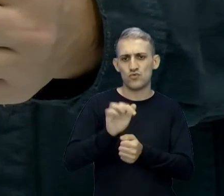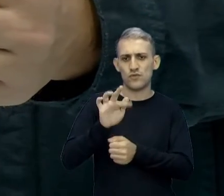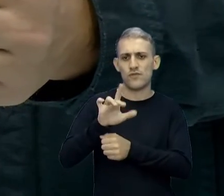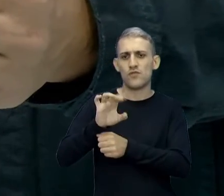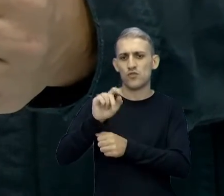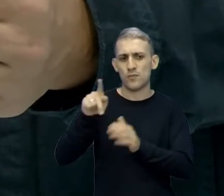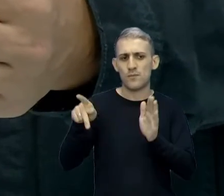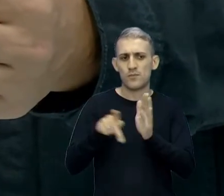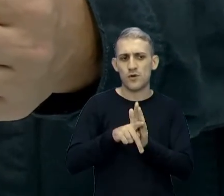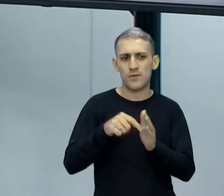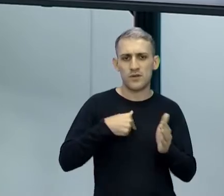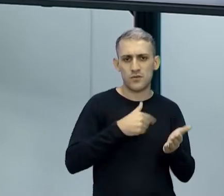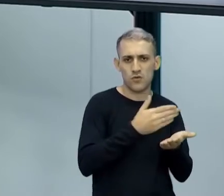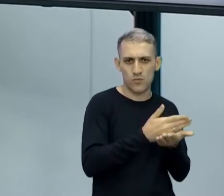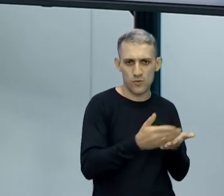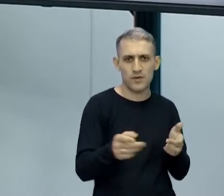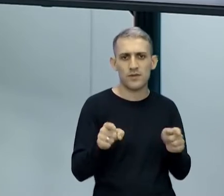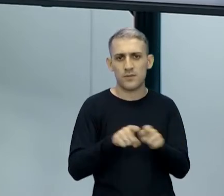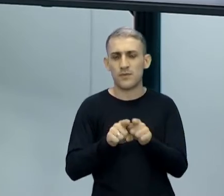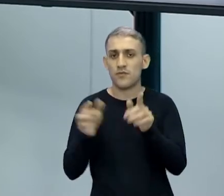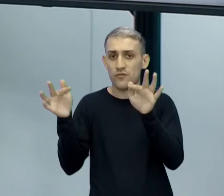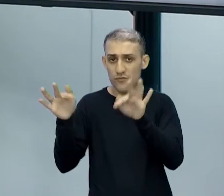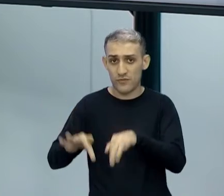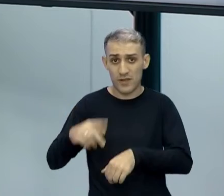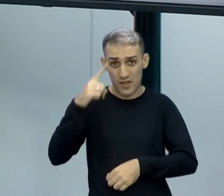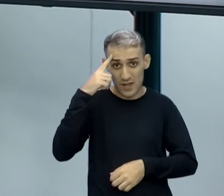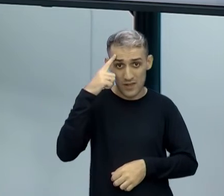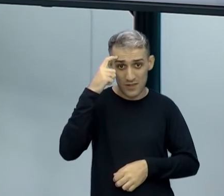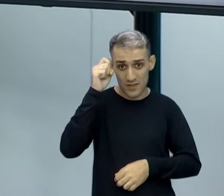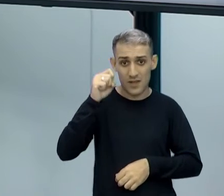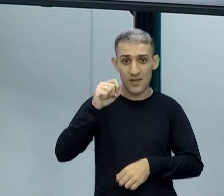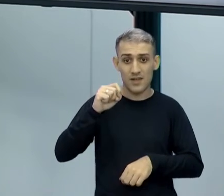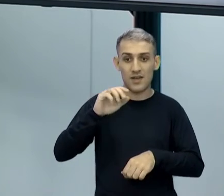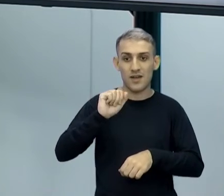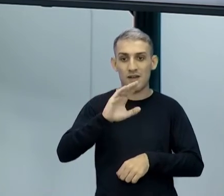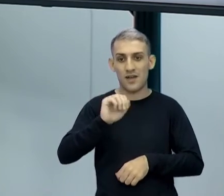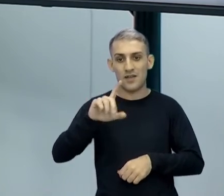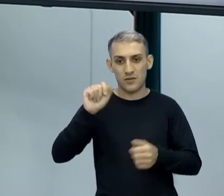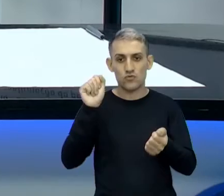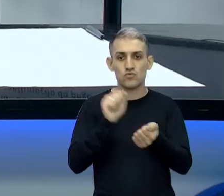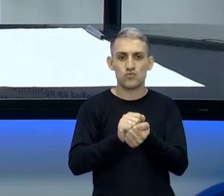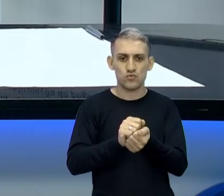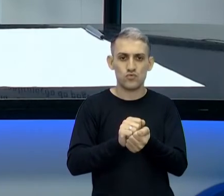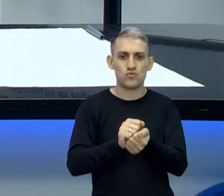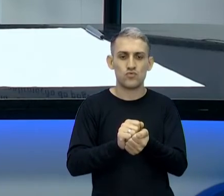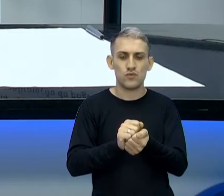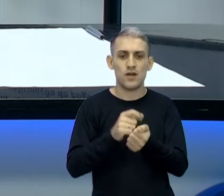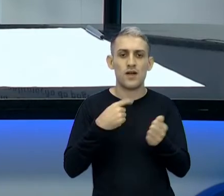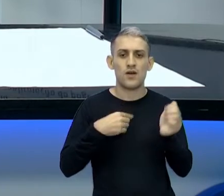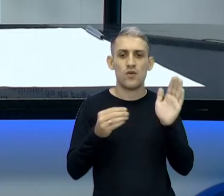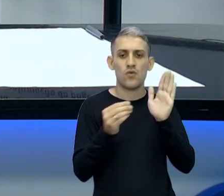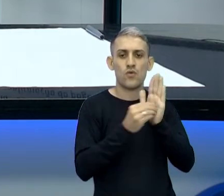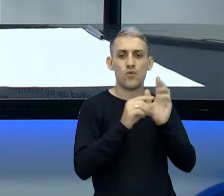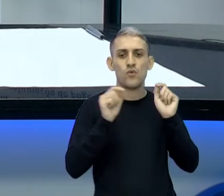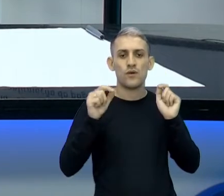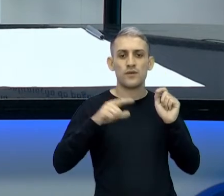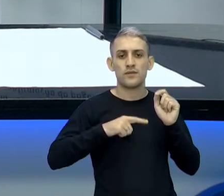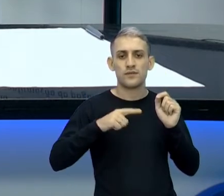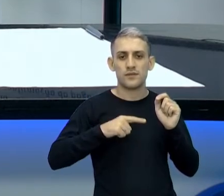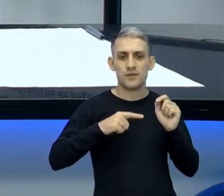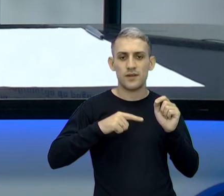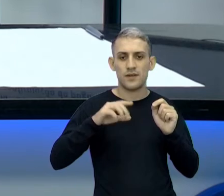vou ter o início e eu vou ter o fim. E essa ideia aqui, essa ação vai estar no meio do fluxograma. Eu coloco aqui e coloco uma